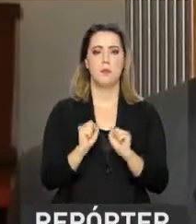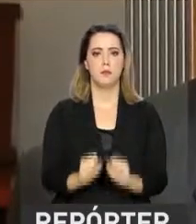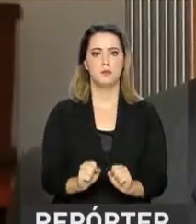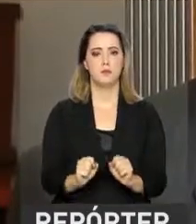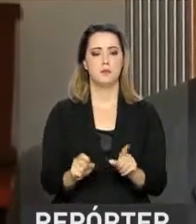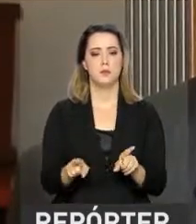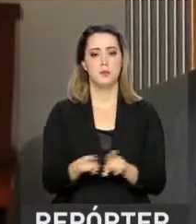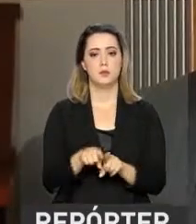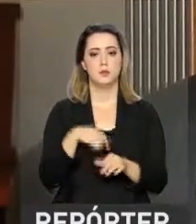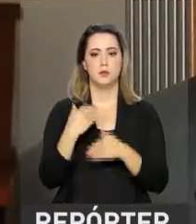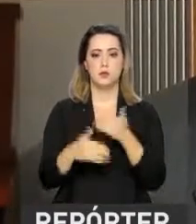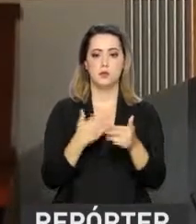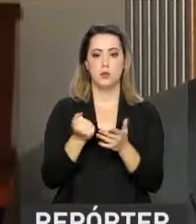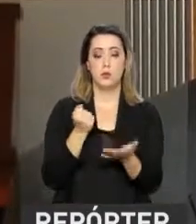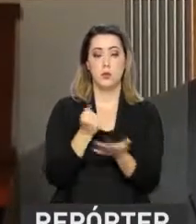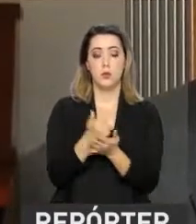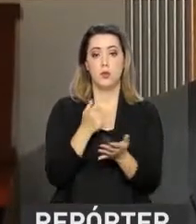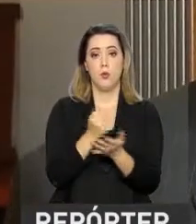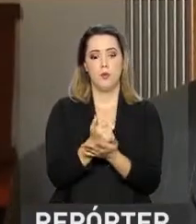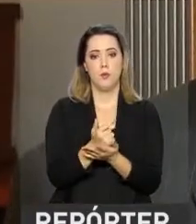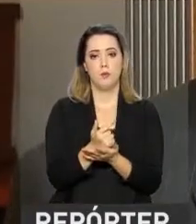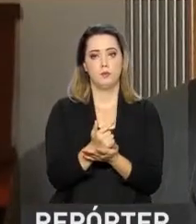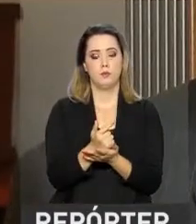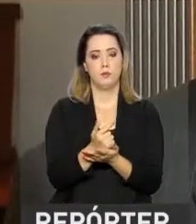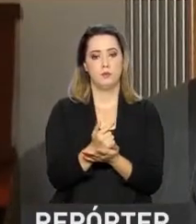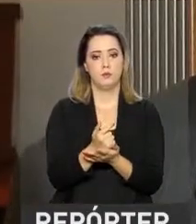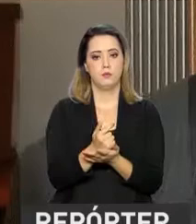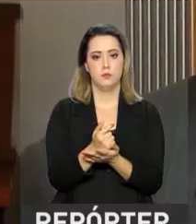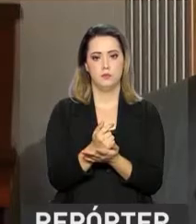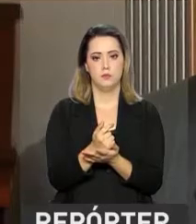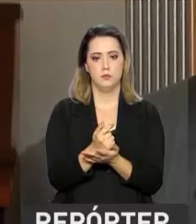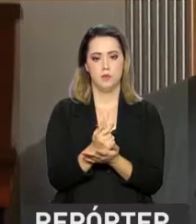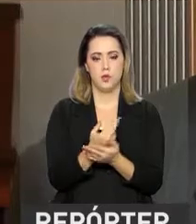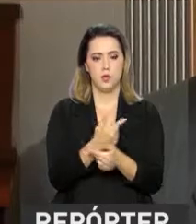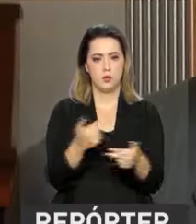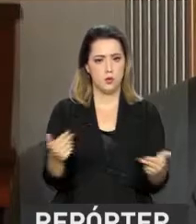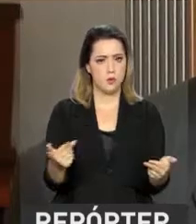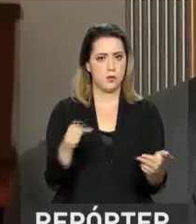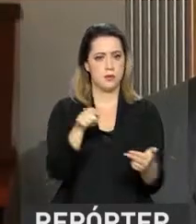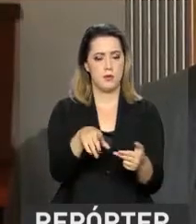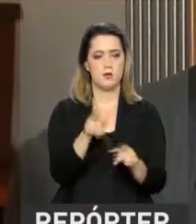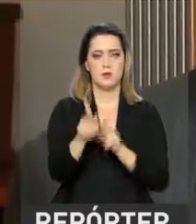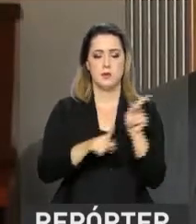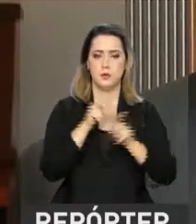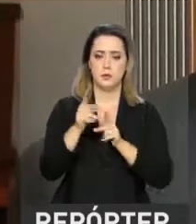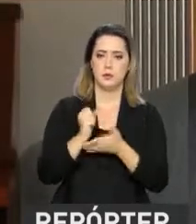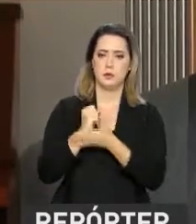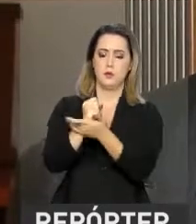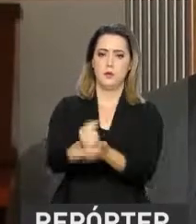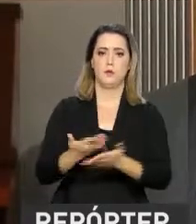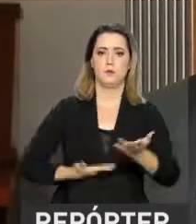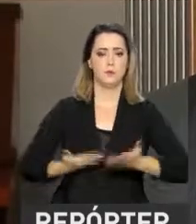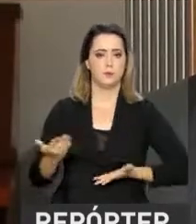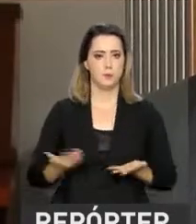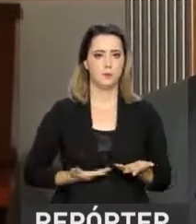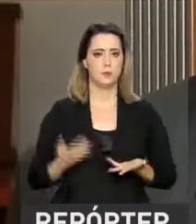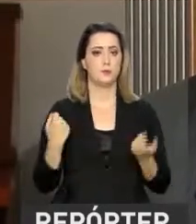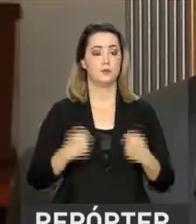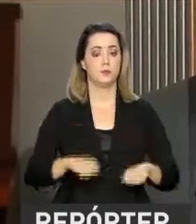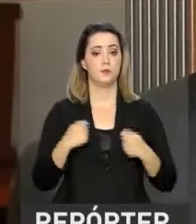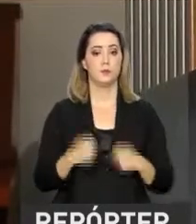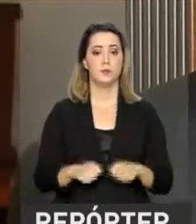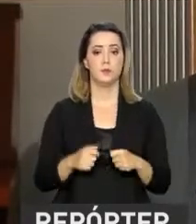passem a comprar os bens essenciais para a população e ofertar os serviços